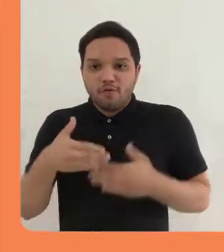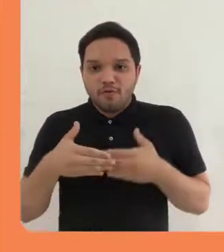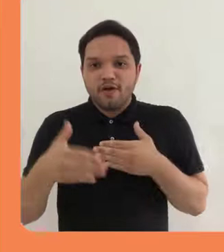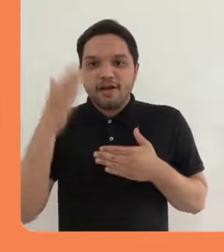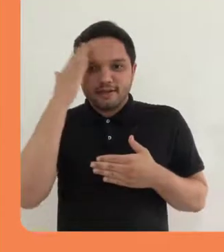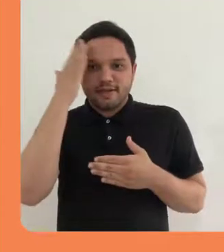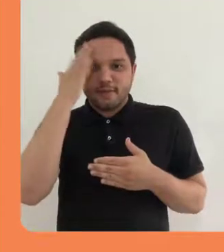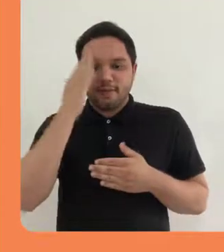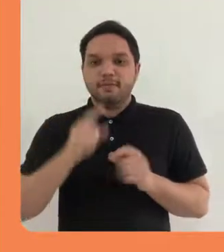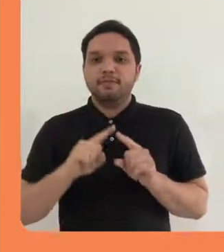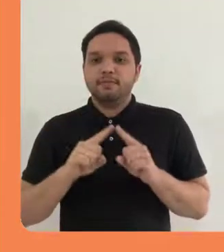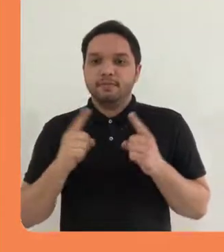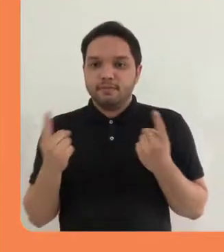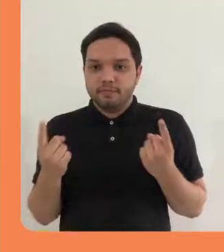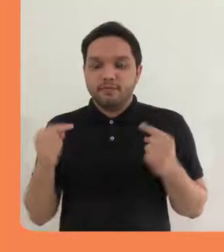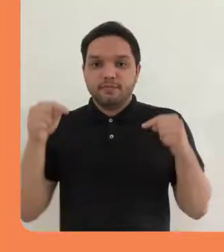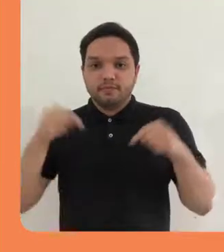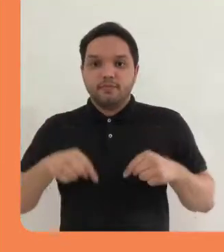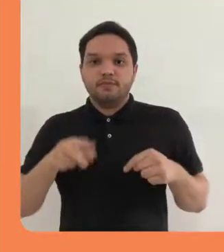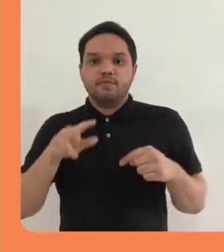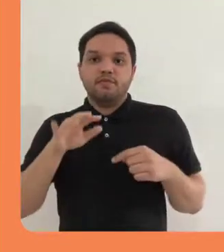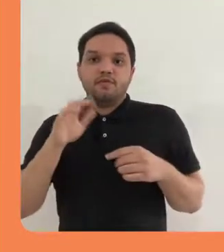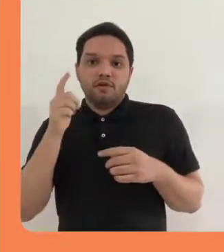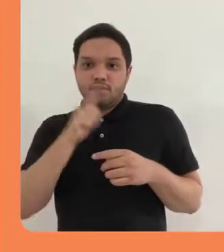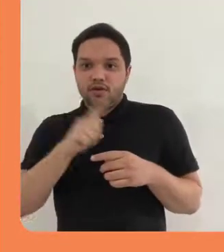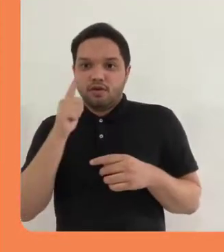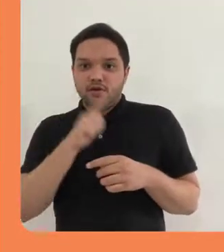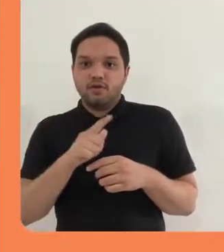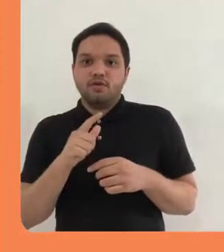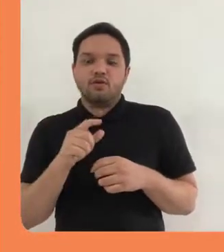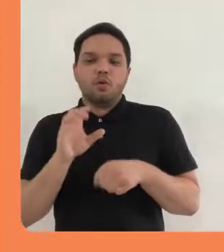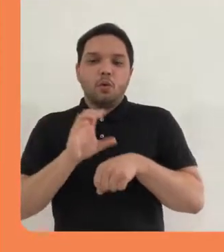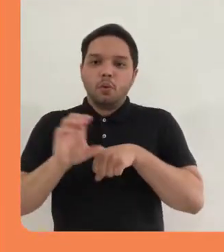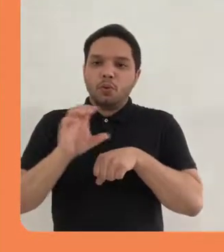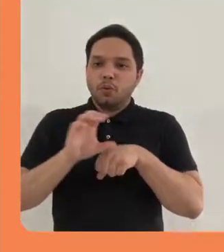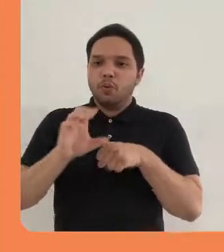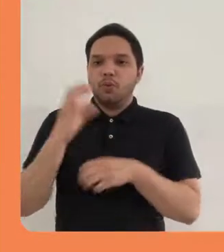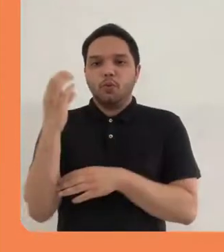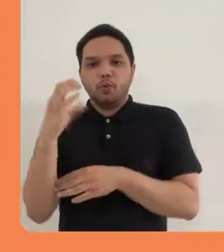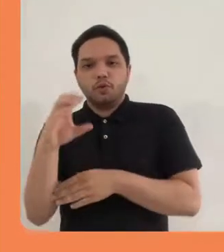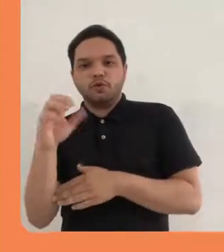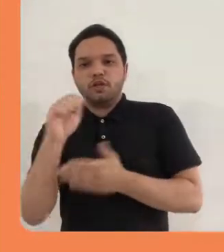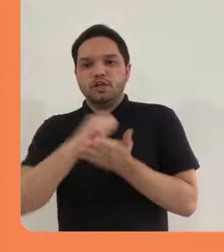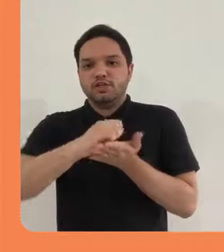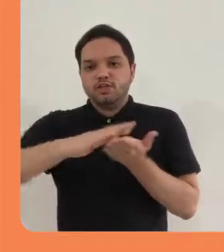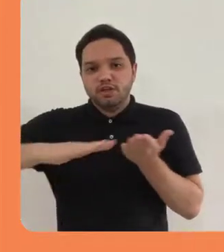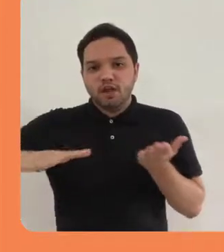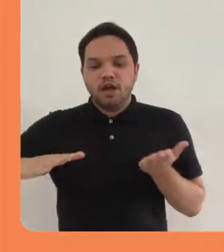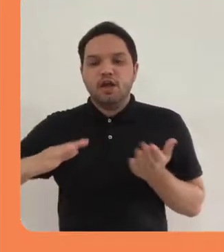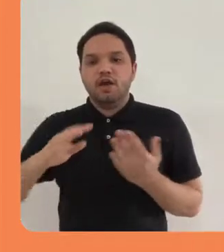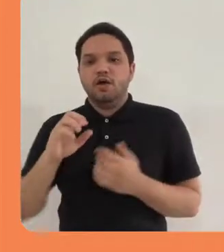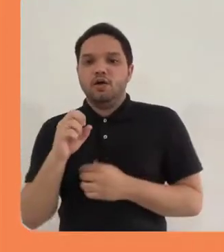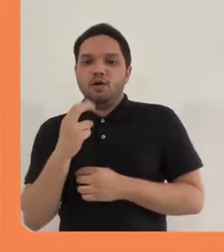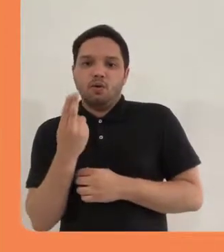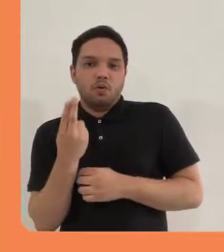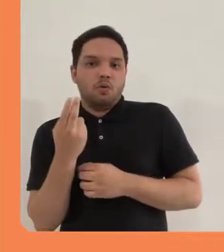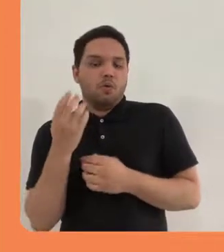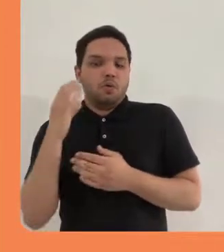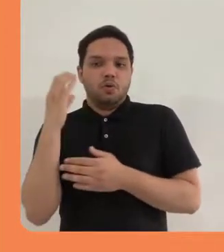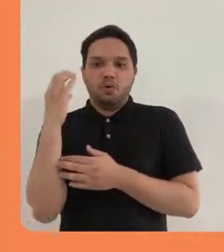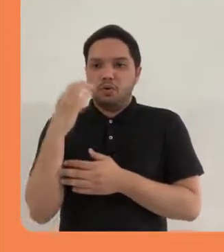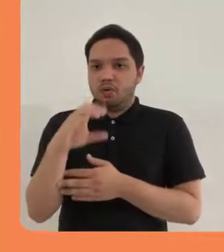Primeiro vamos ver algumas regras para que a gente possa ganhar esses pontos, né? Os alunos não saberão disso,